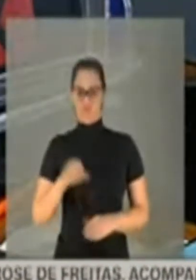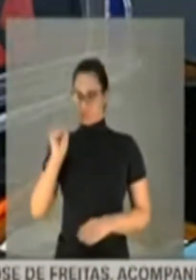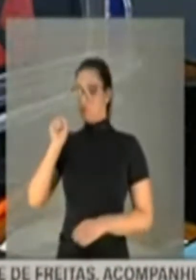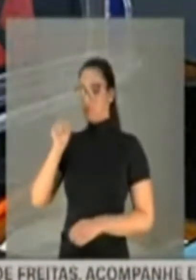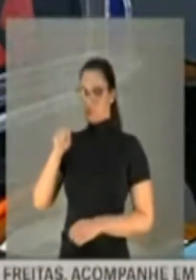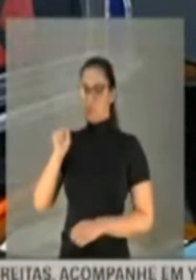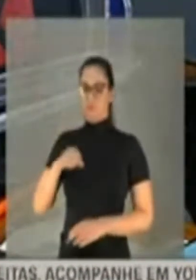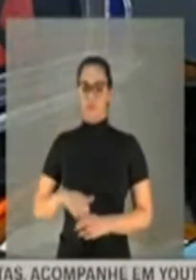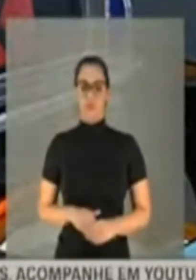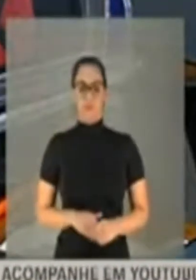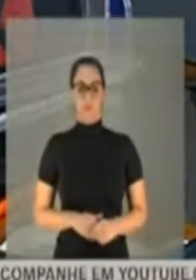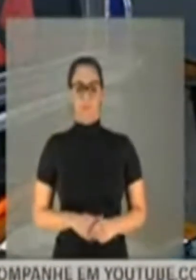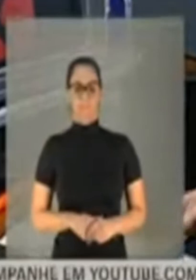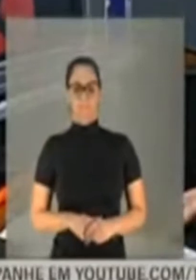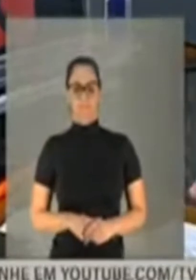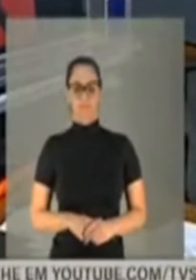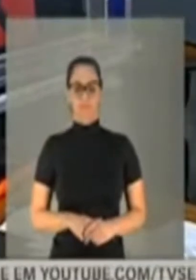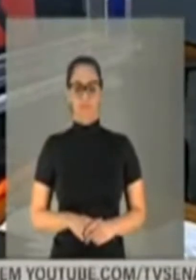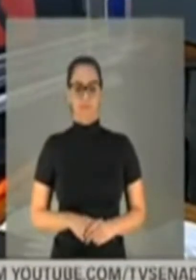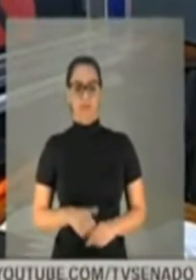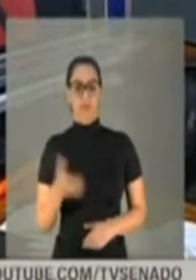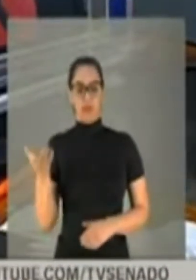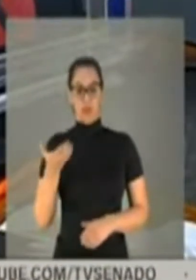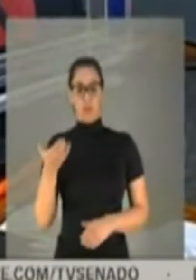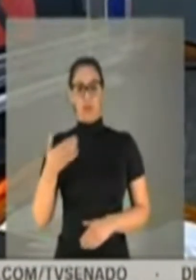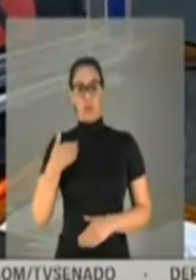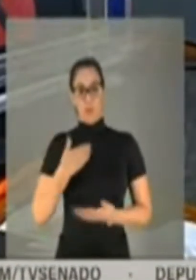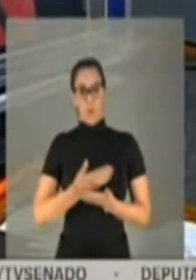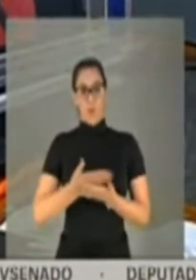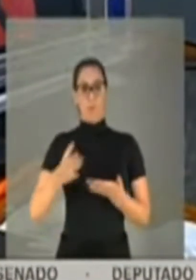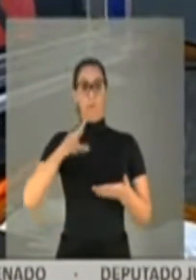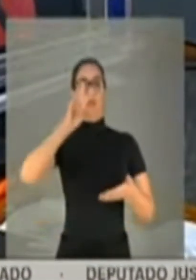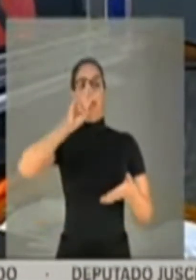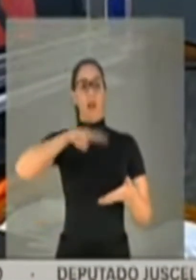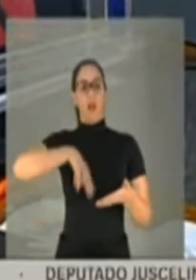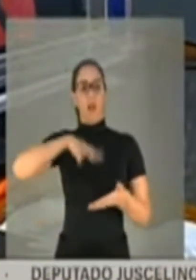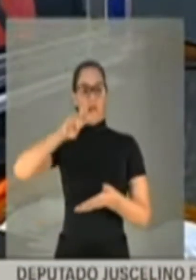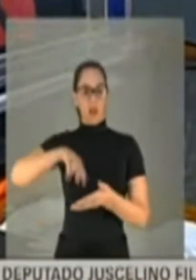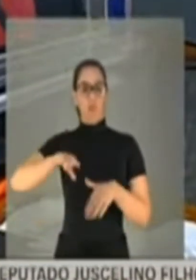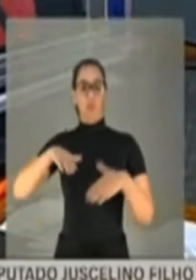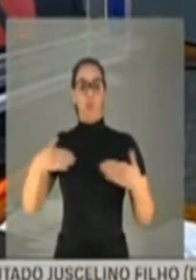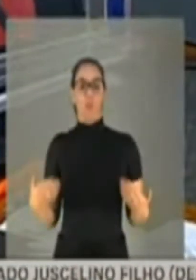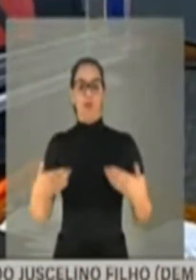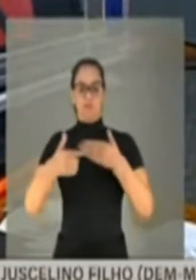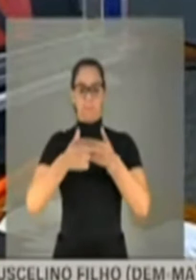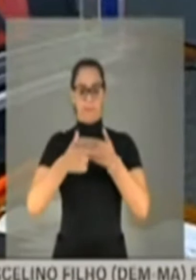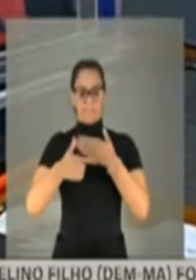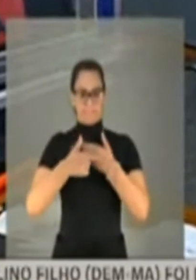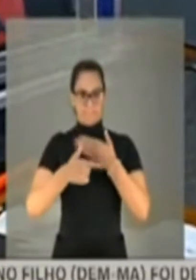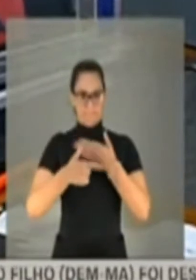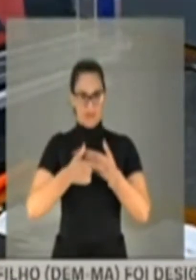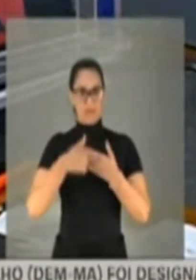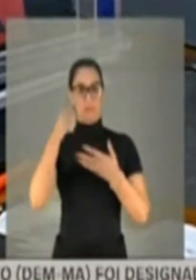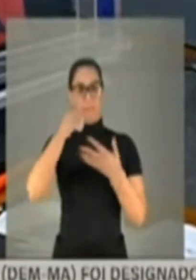Pois bem, eu queria aqui começar lendo quais são as atribuições